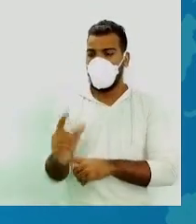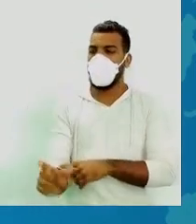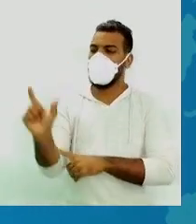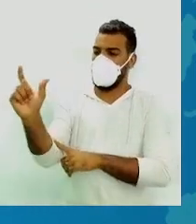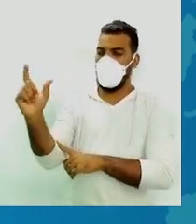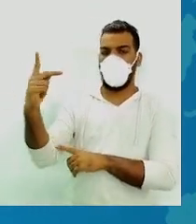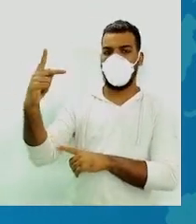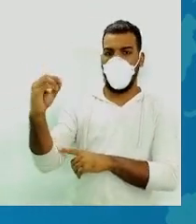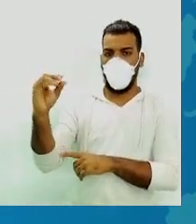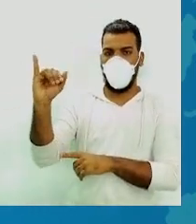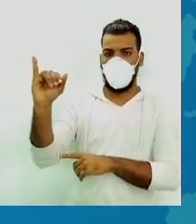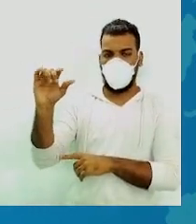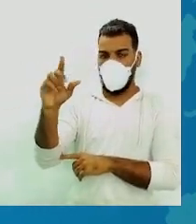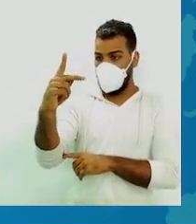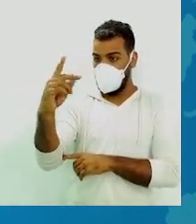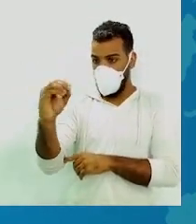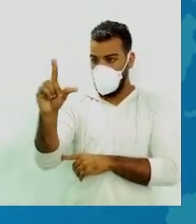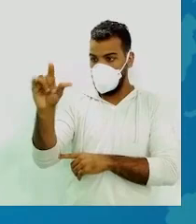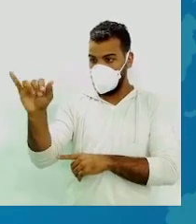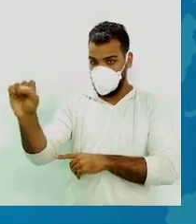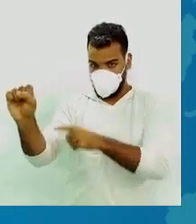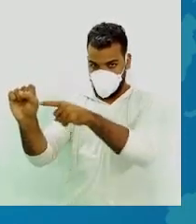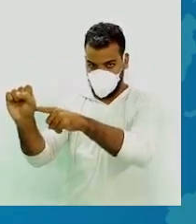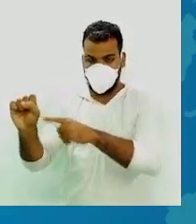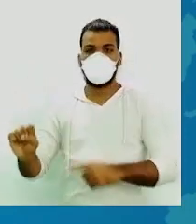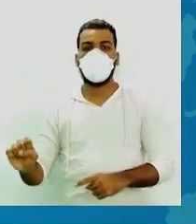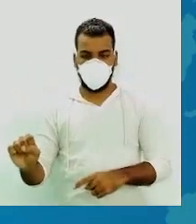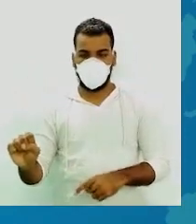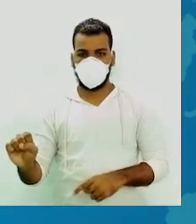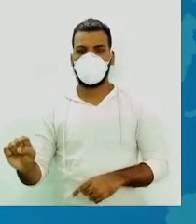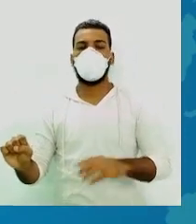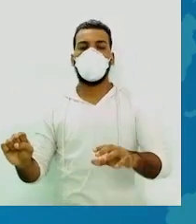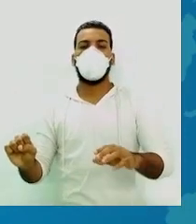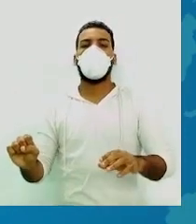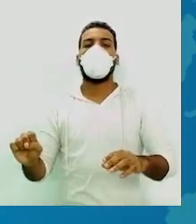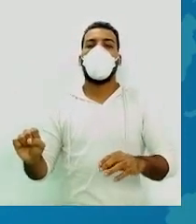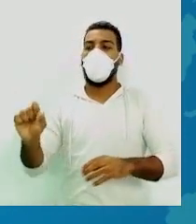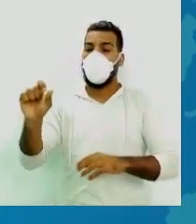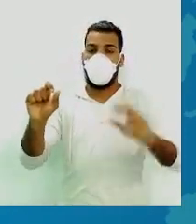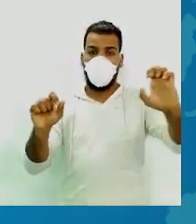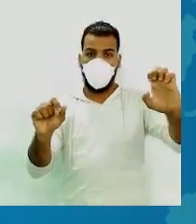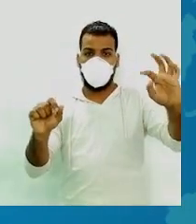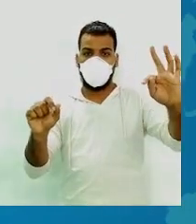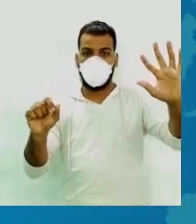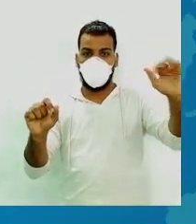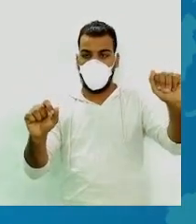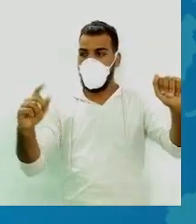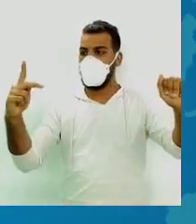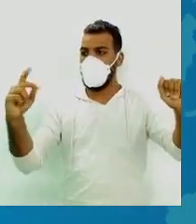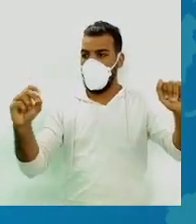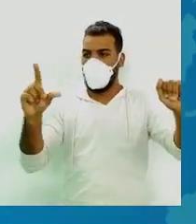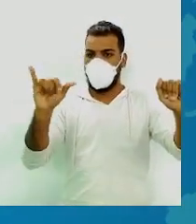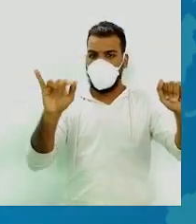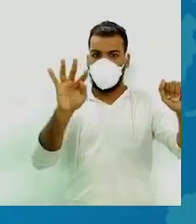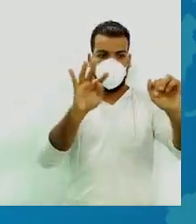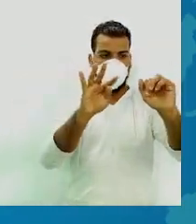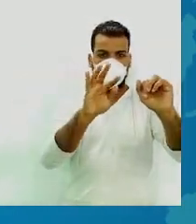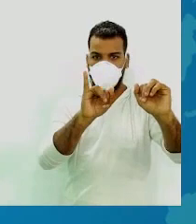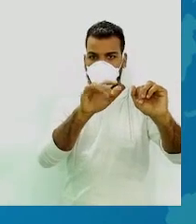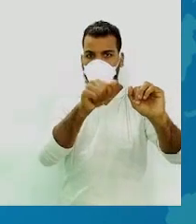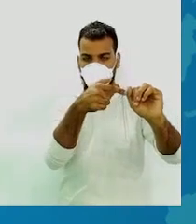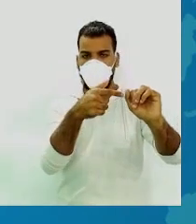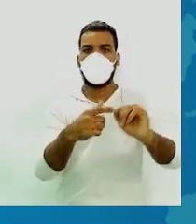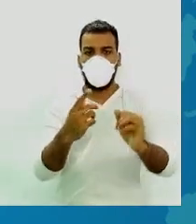que é a palavra grega para cidade, e etikos, né, de onde vem ética. Então, política seria o quê? A ética na